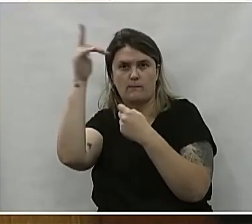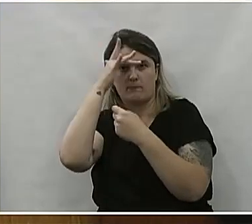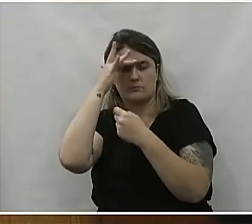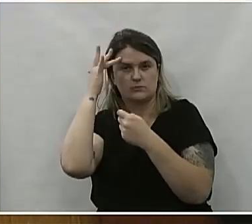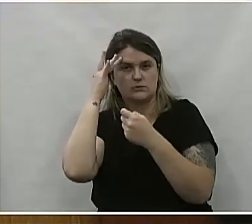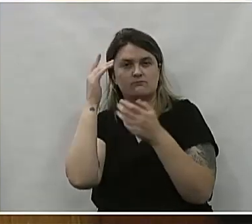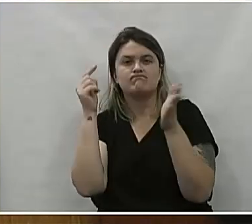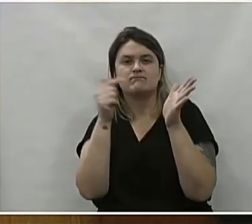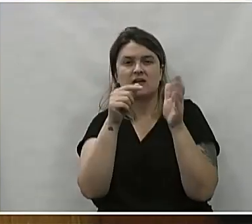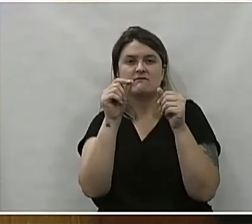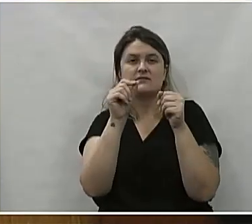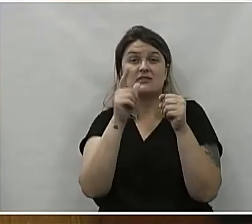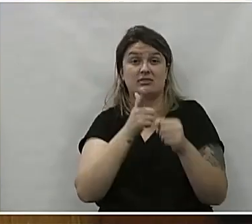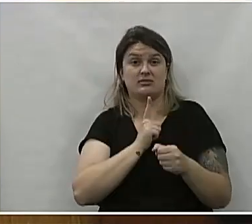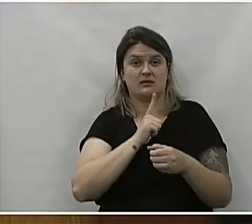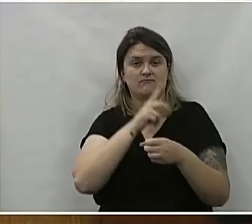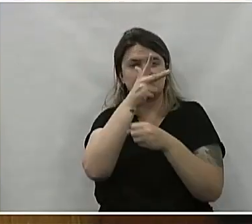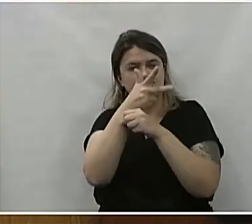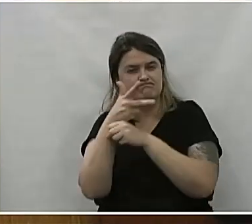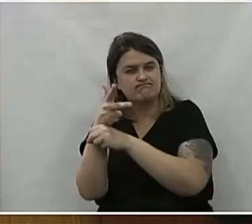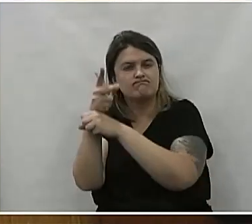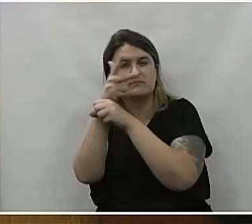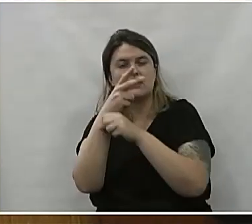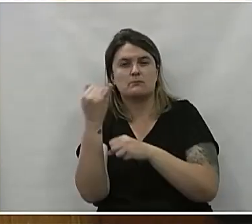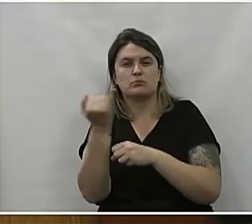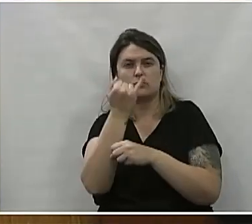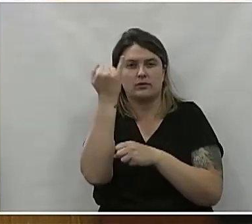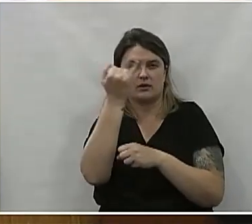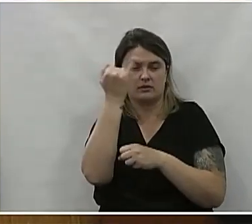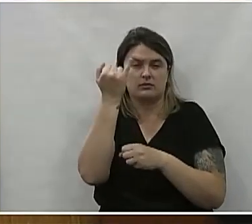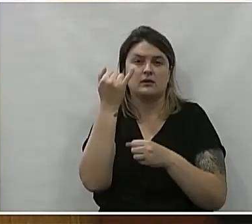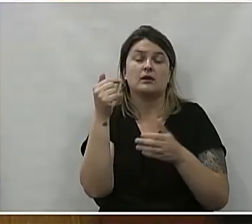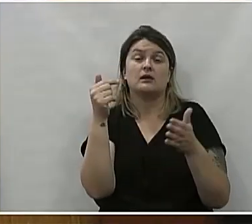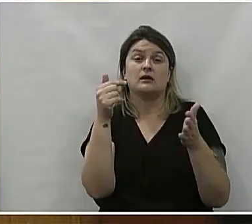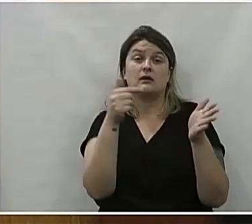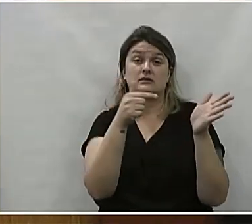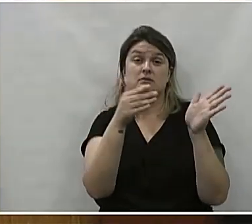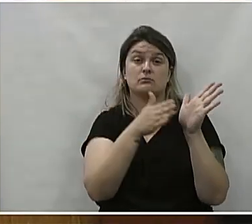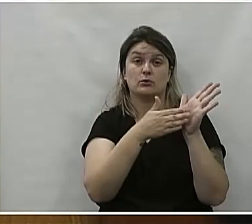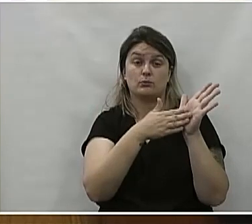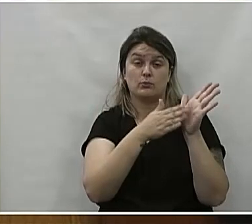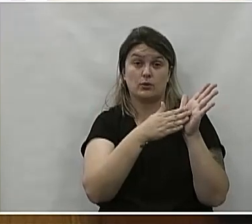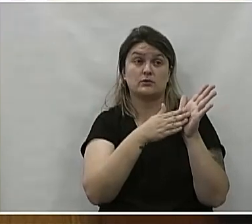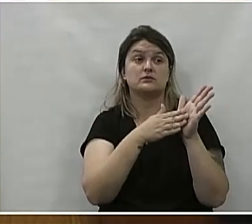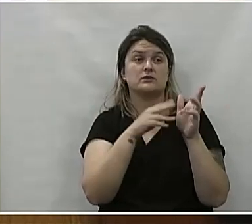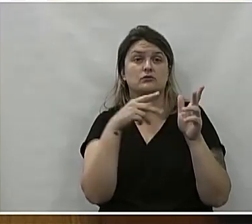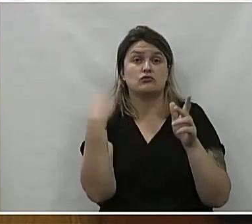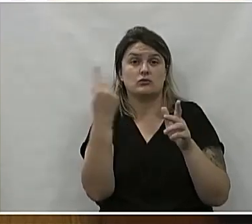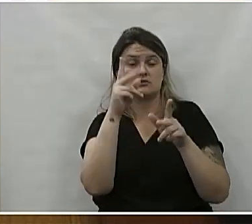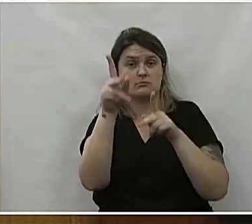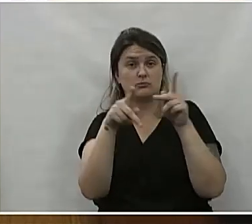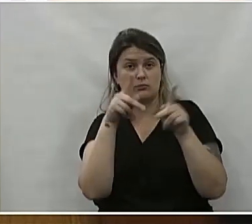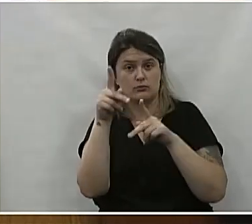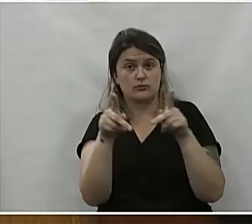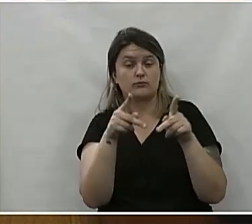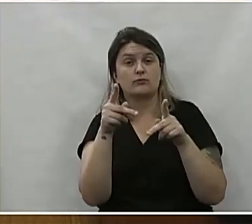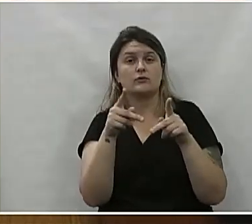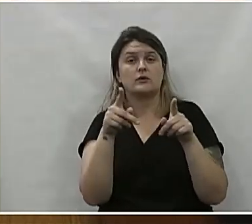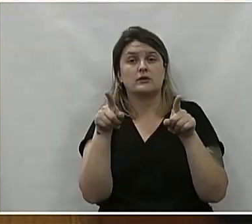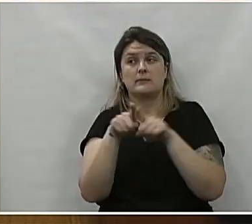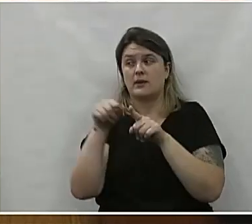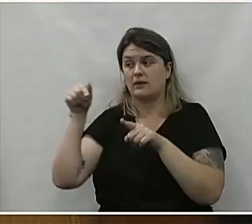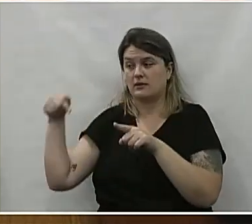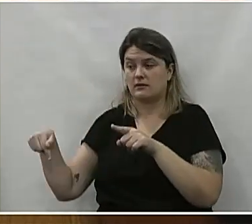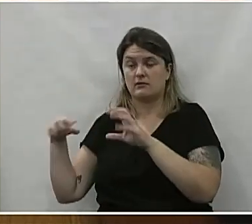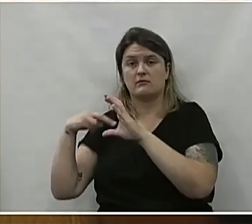medida é de extrema importância Por fim, de requerer a análise De tão importante pedido A população do município de União da Vitória E a